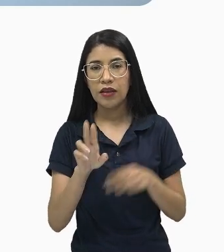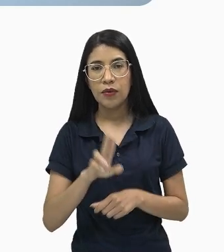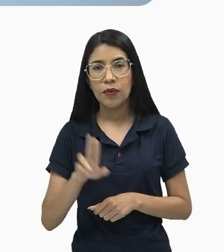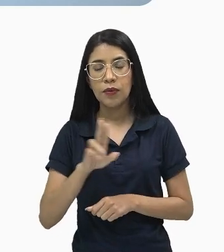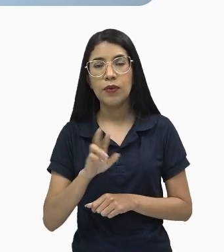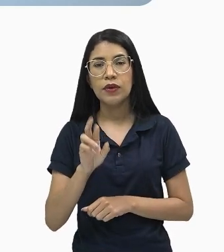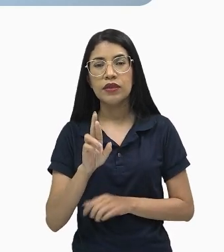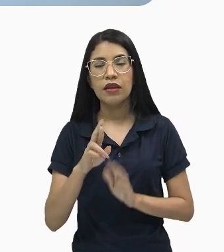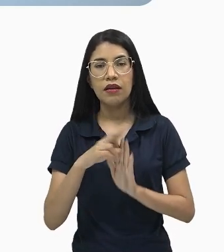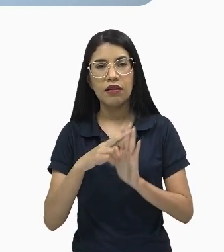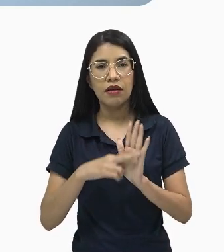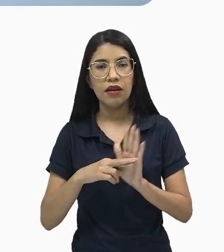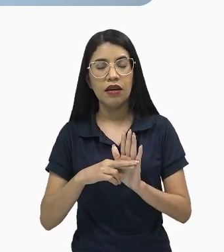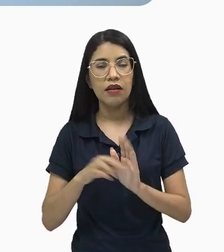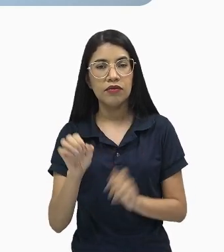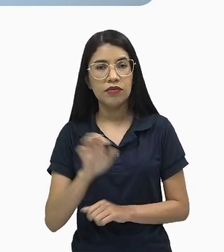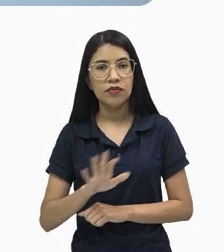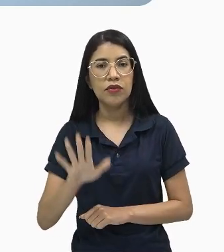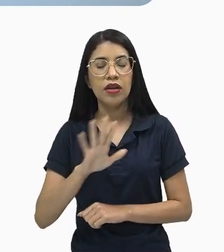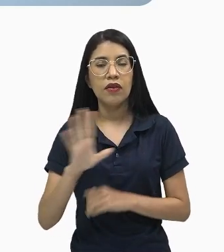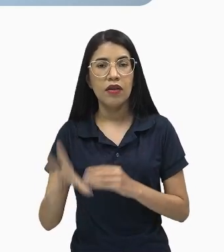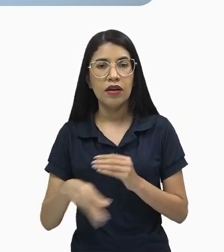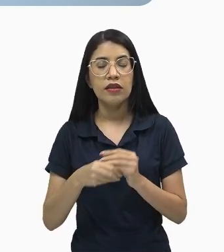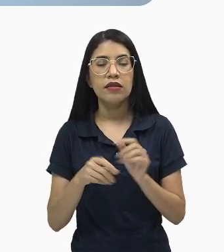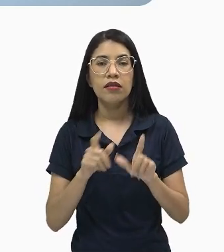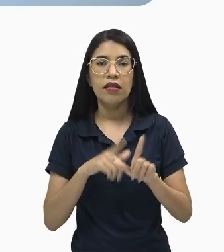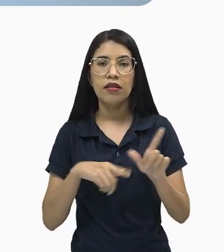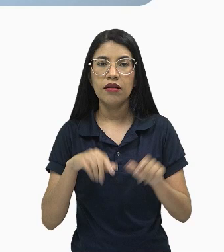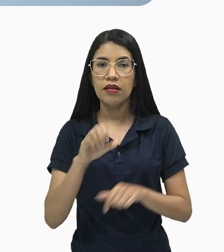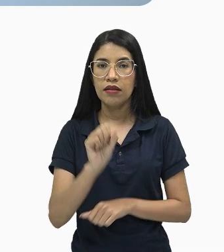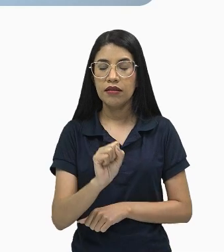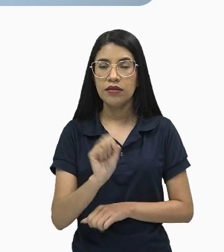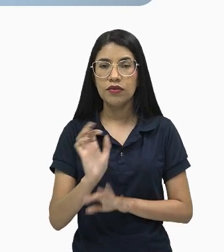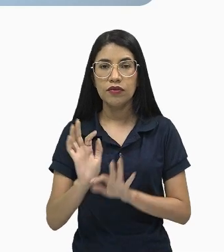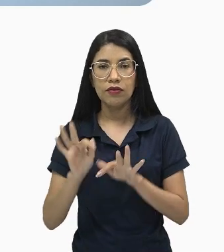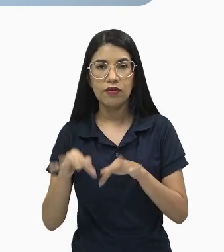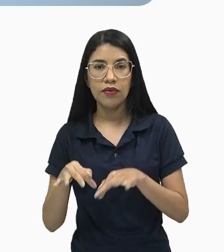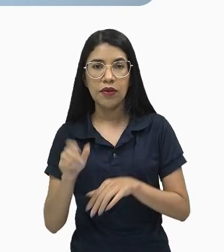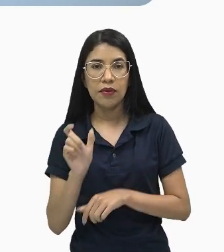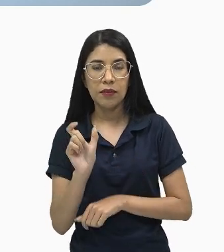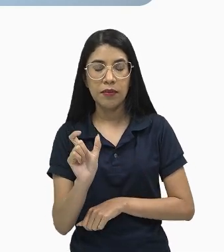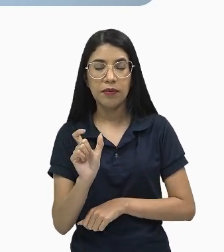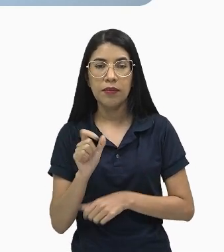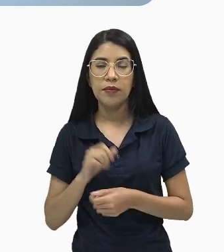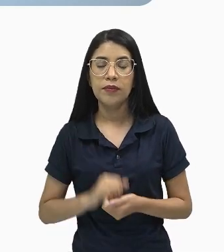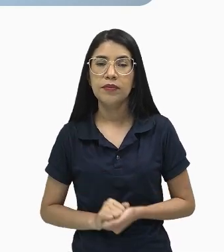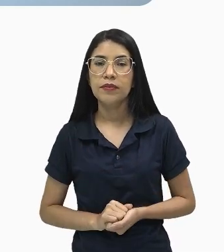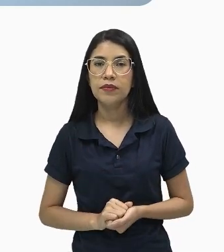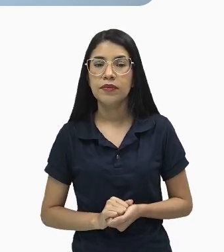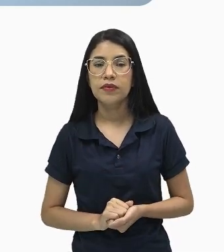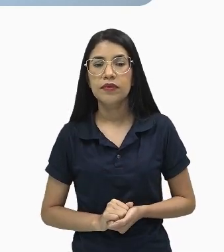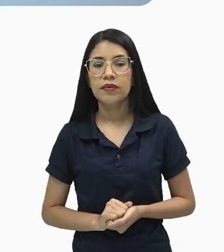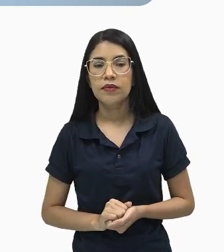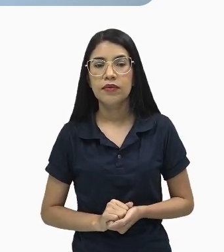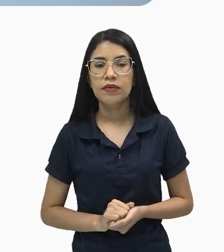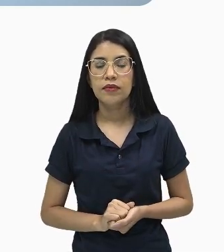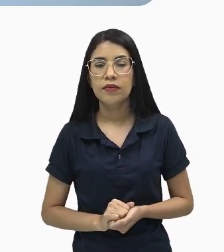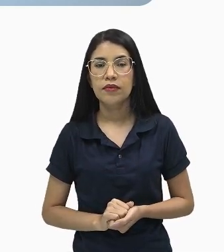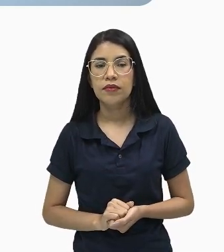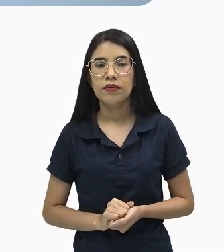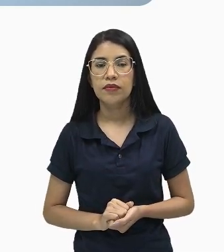vão acrescentar o S lá no final do verbo, que é o que acontece com o verbo sleep. Então, he sleeps,